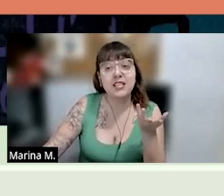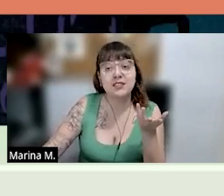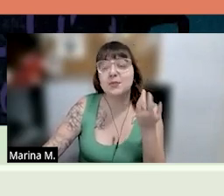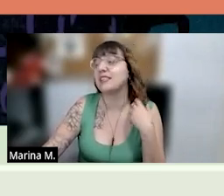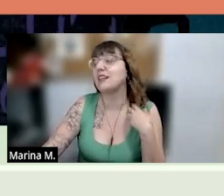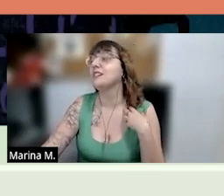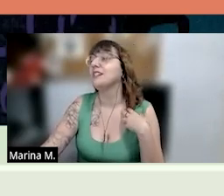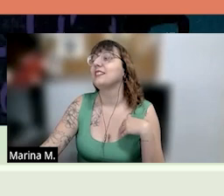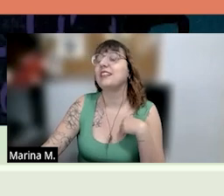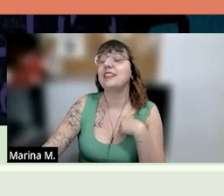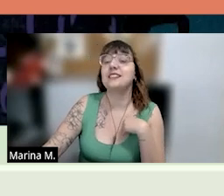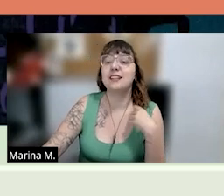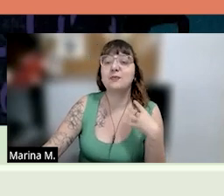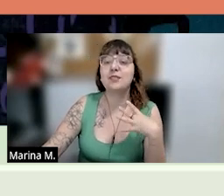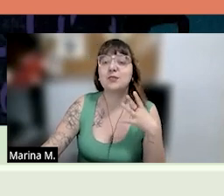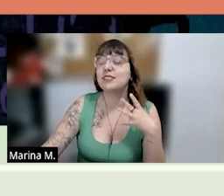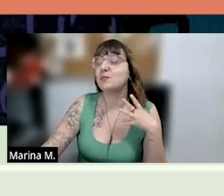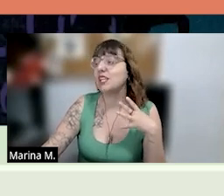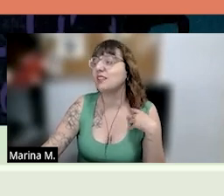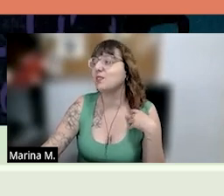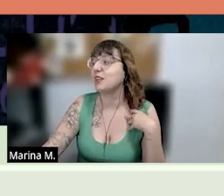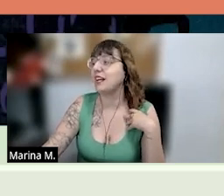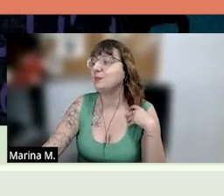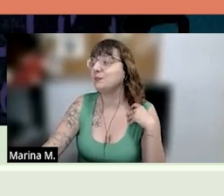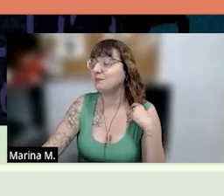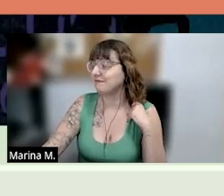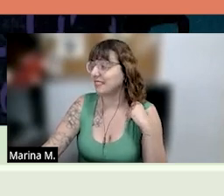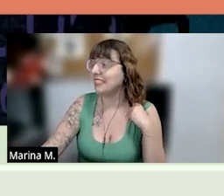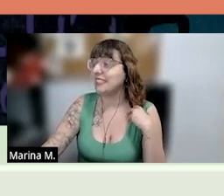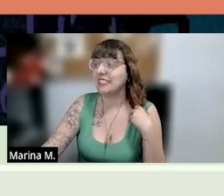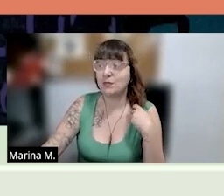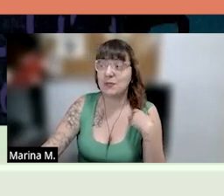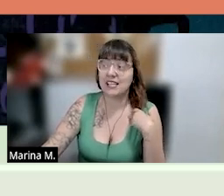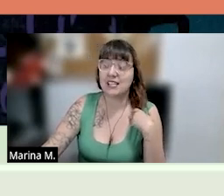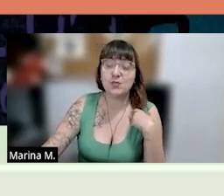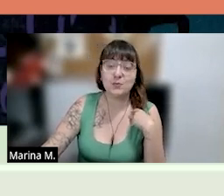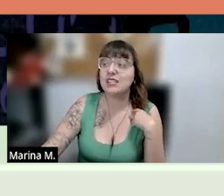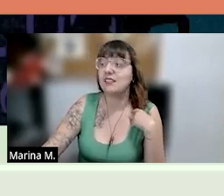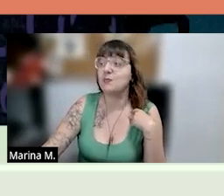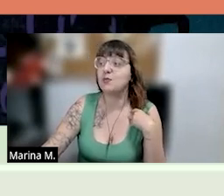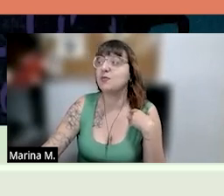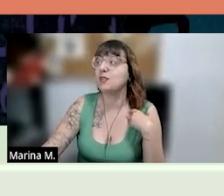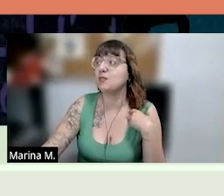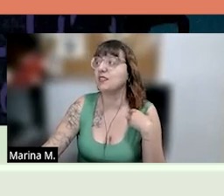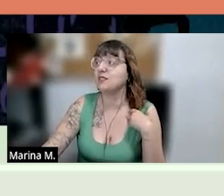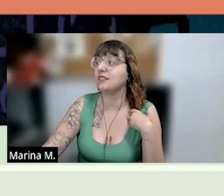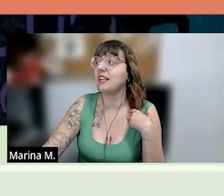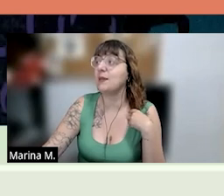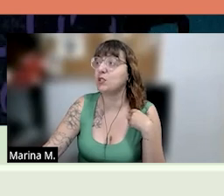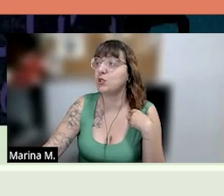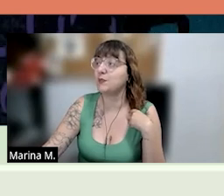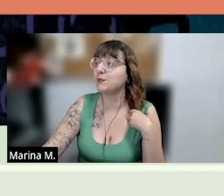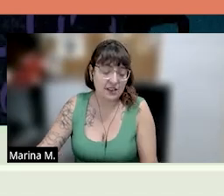muito bonito, por sinal. Tem muitas coisas bonitas por lá. Então vamos pegar aqui os municípios do Espírito Santo.